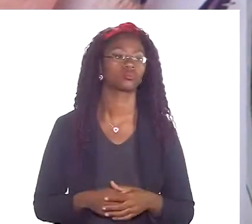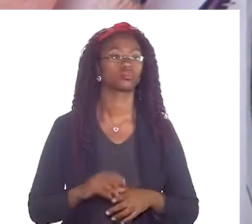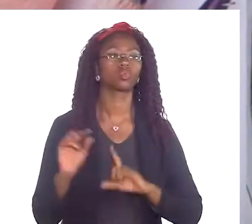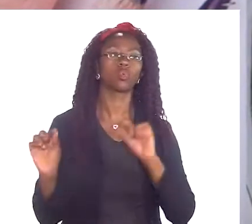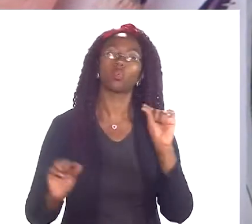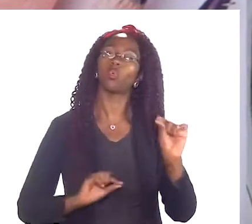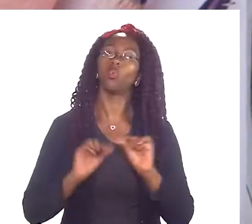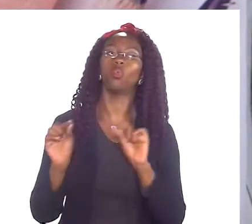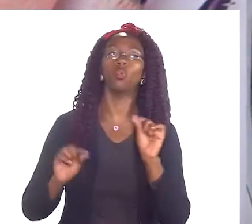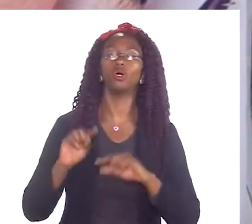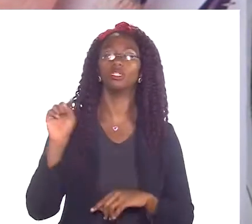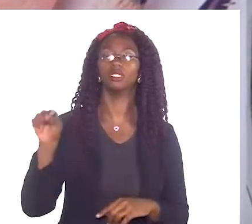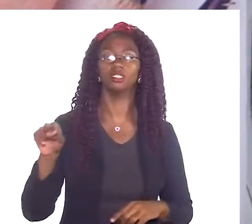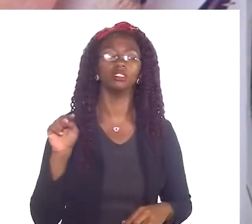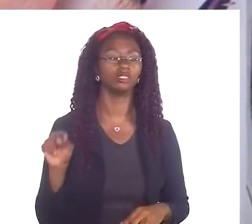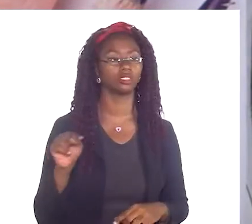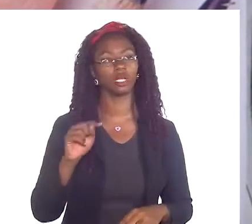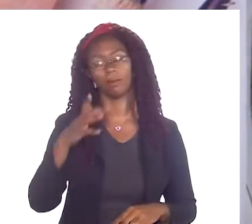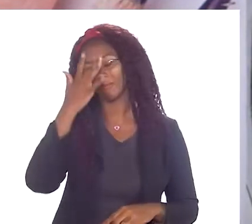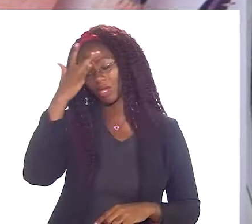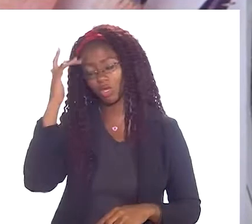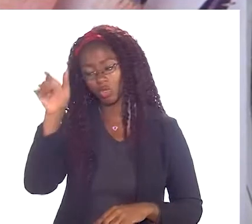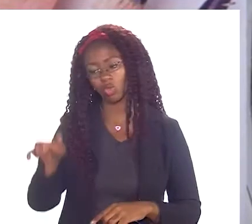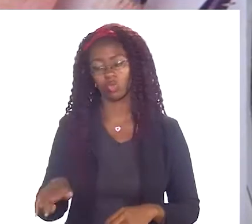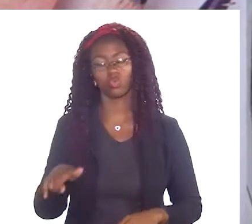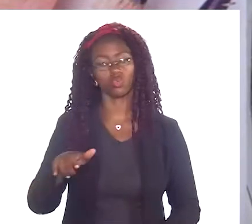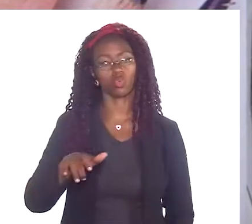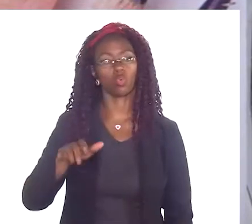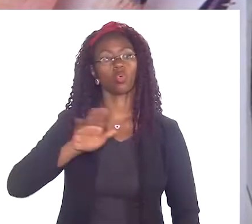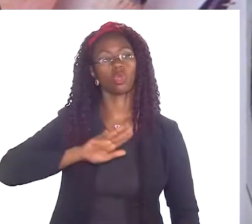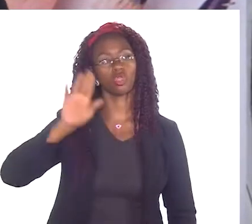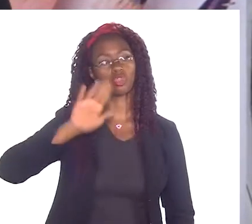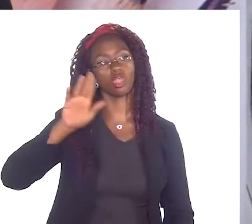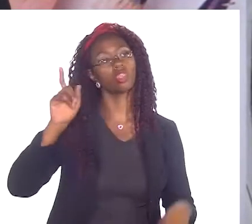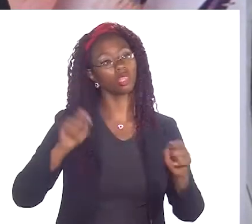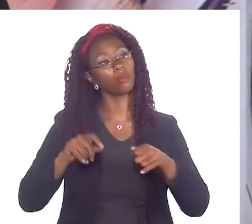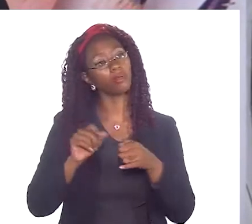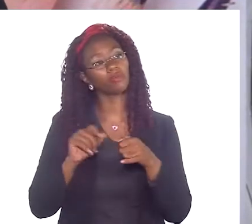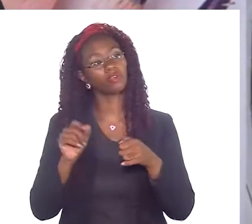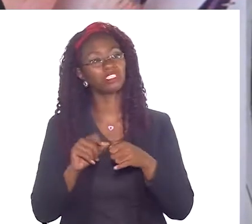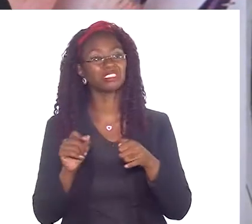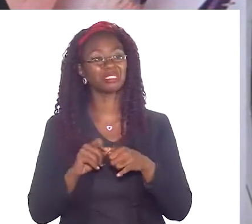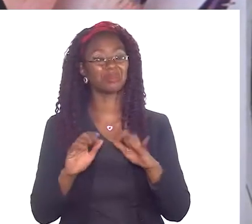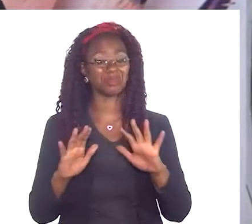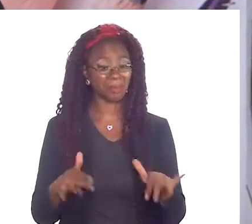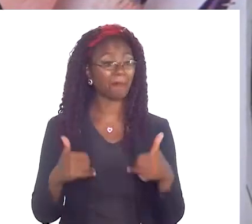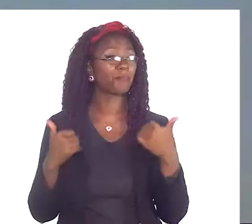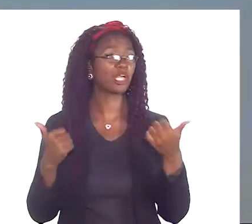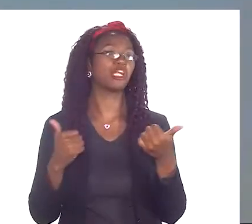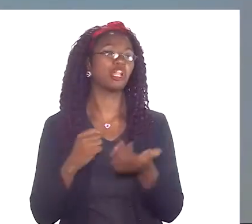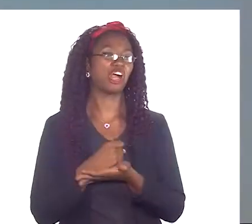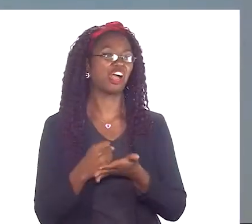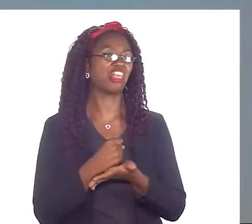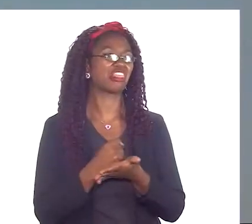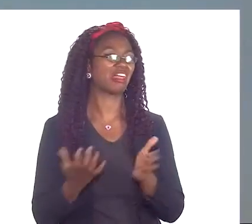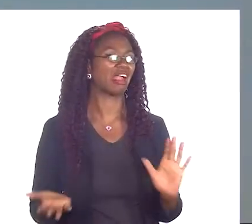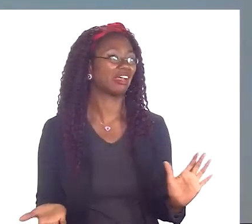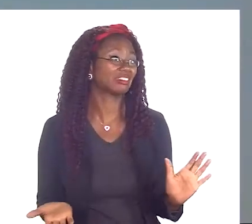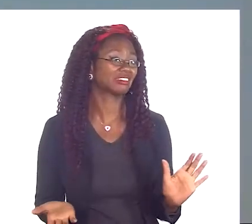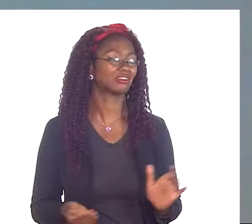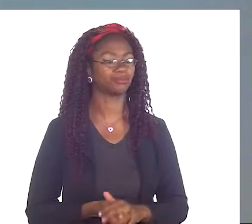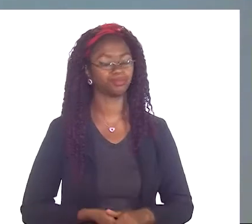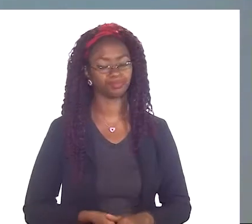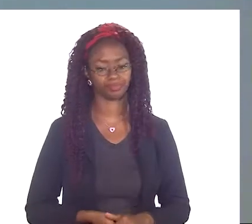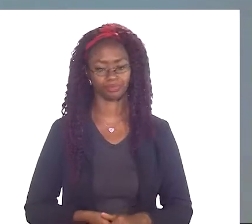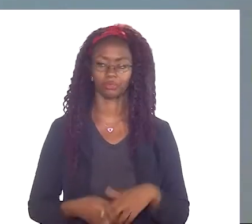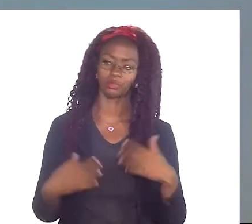o que dali o candidato pode fazer para sobressair, para se sobressair? Então,